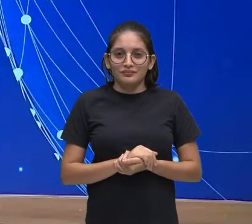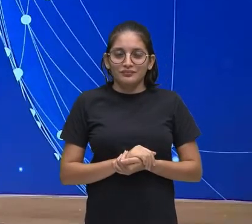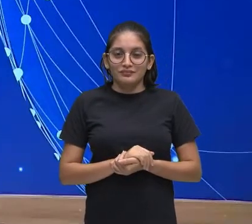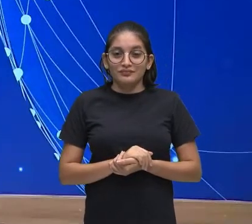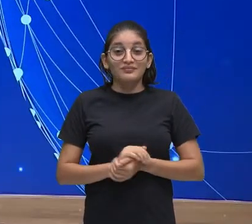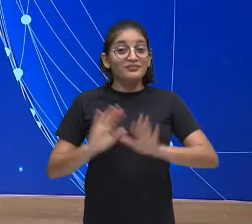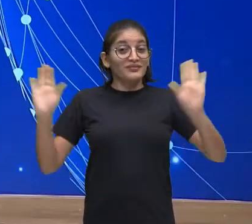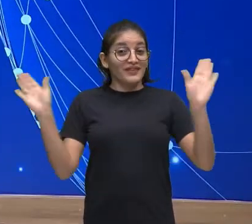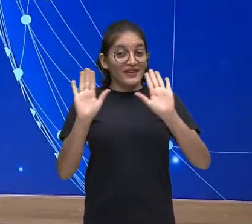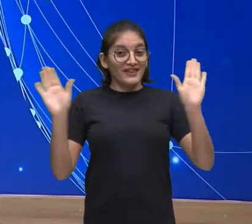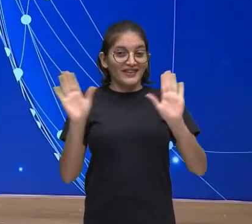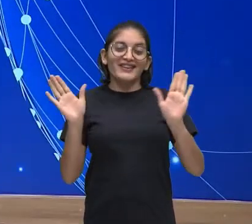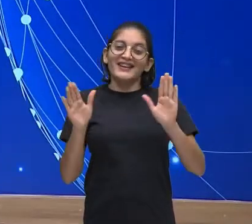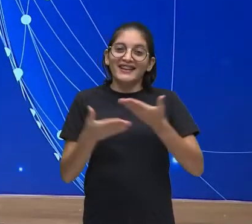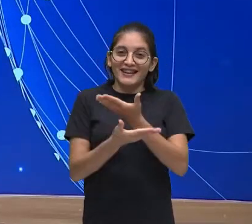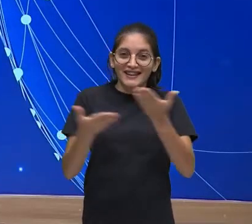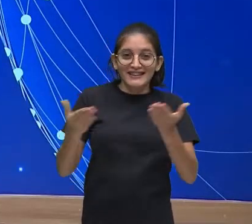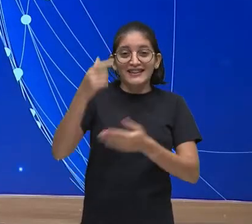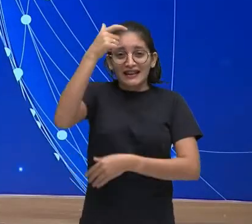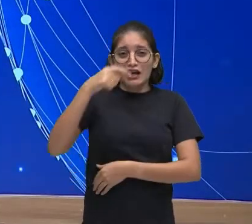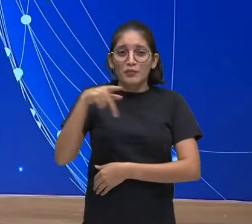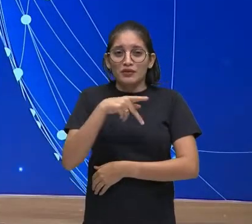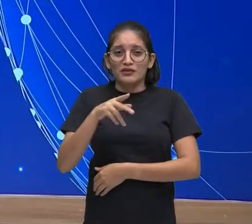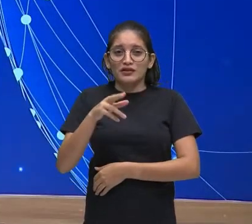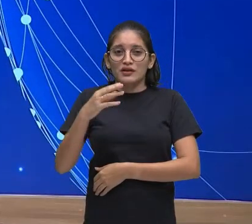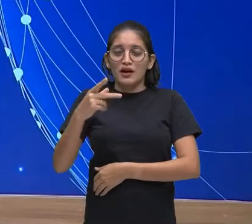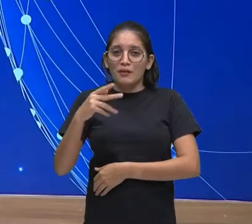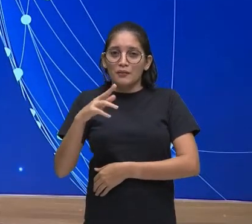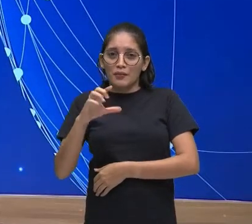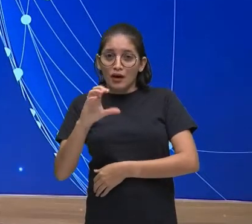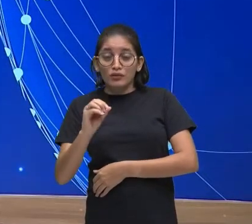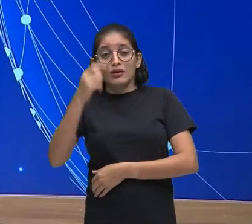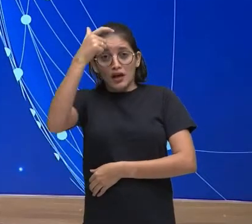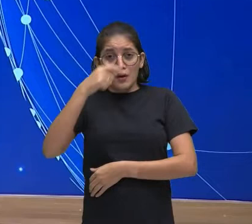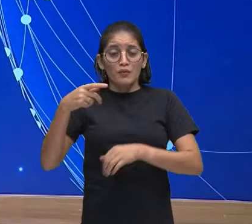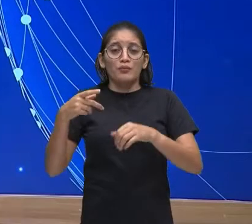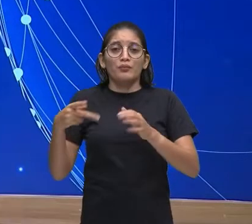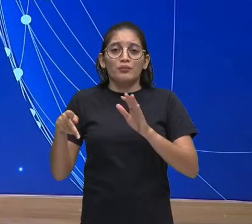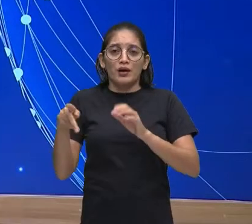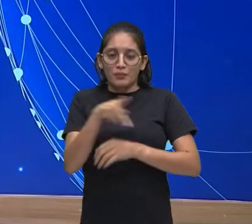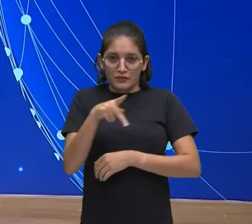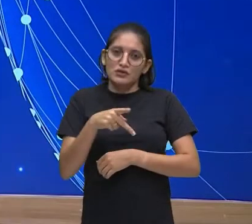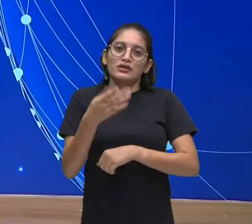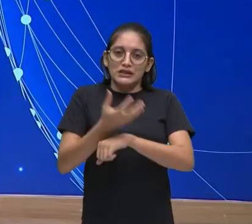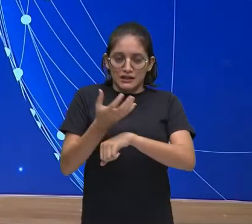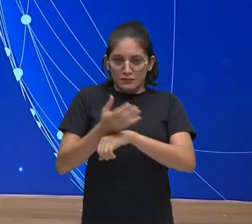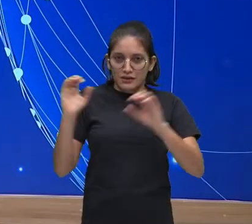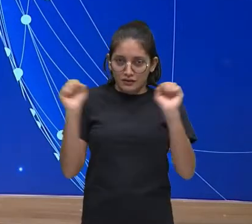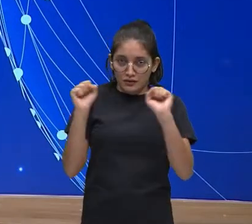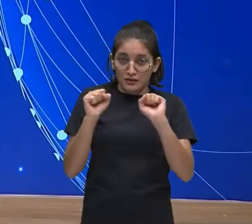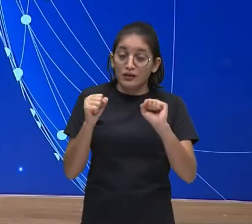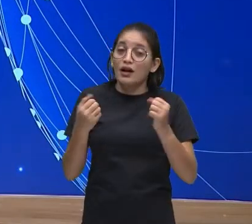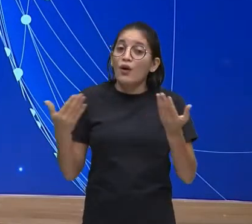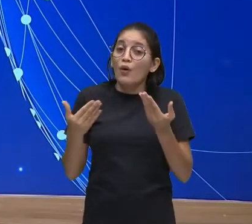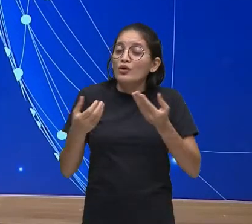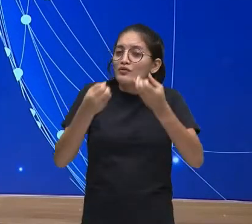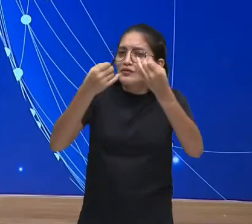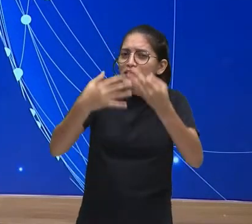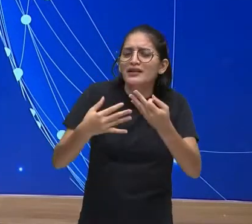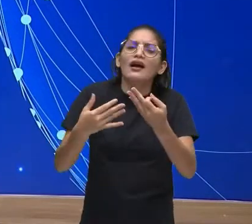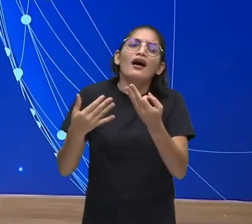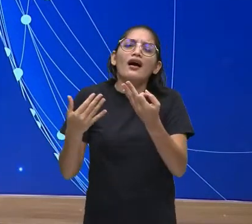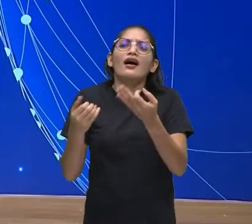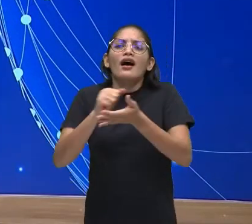Olá pessoal, eu sou o professor Paulo Ricardo, sou professor de Educação Física. Estou aqui para tratar com você atividades que você